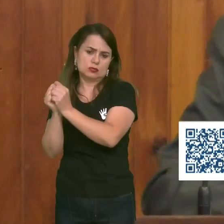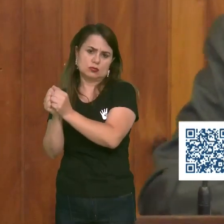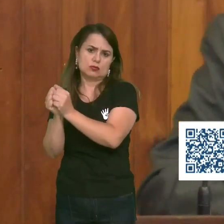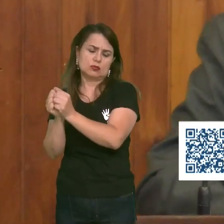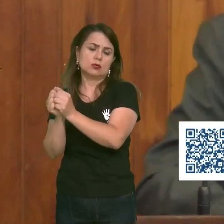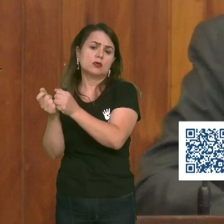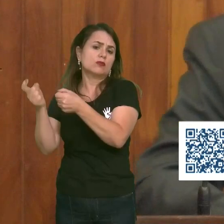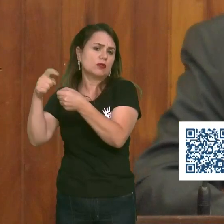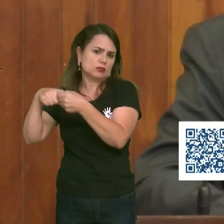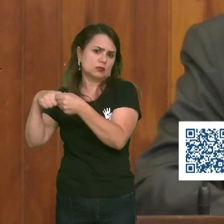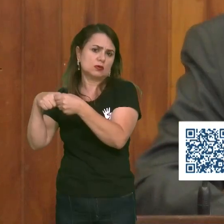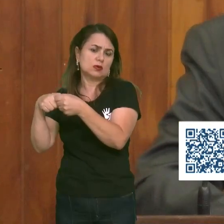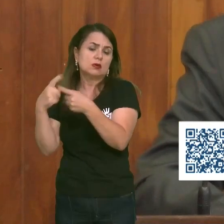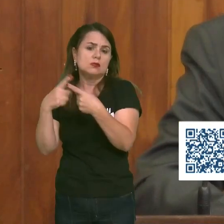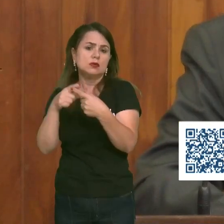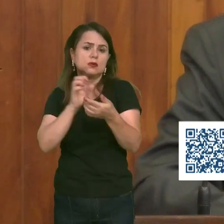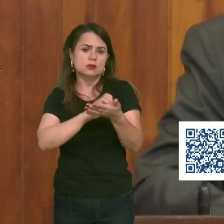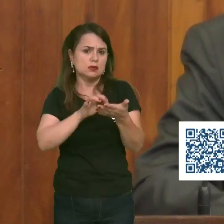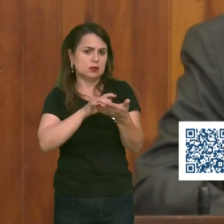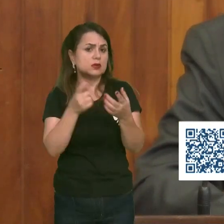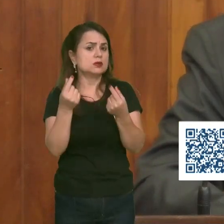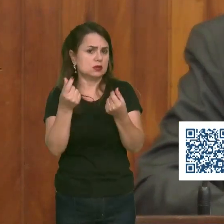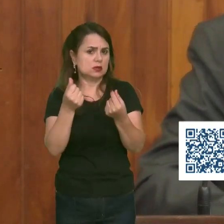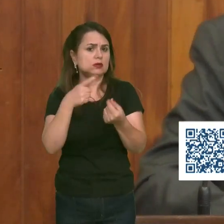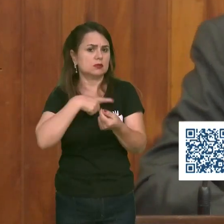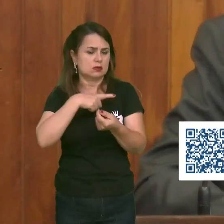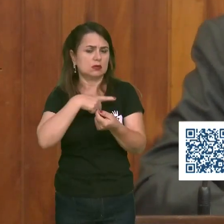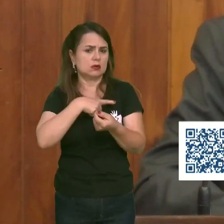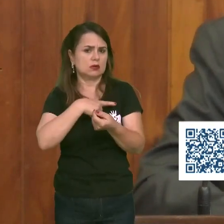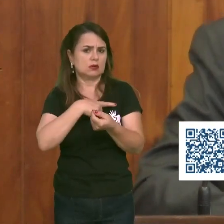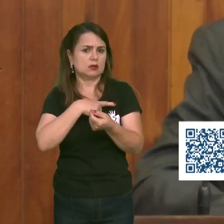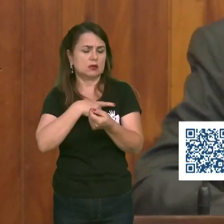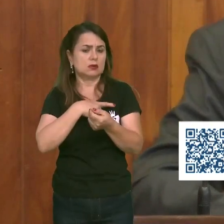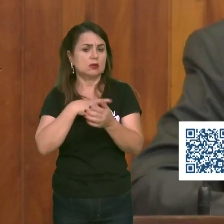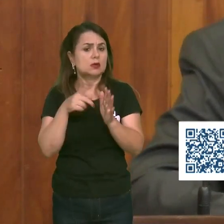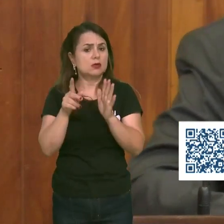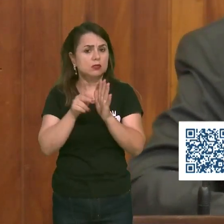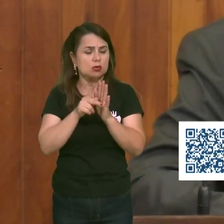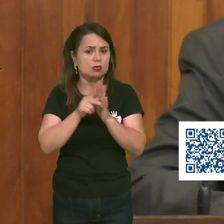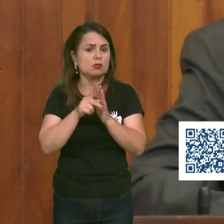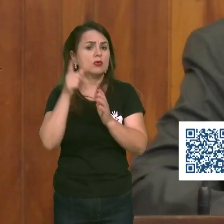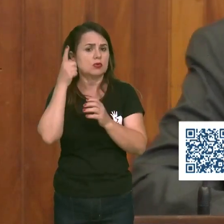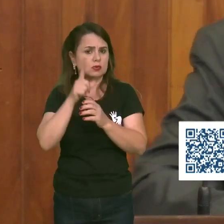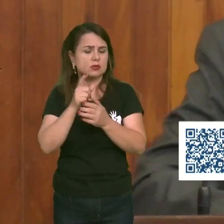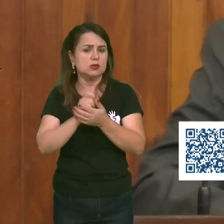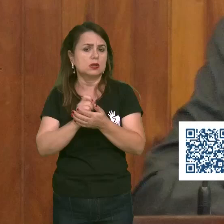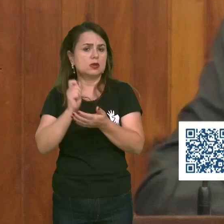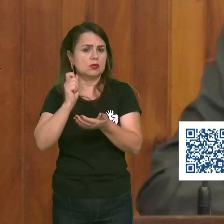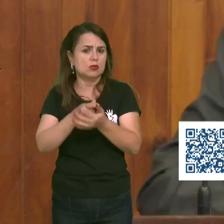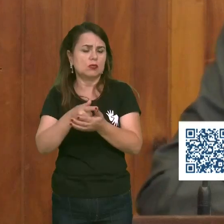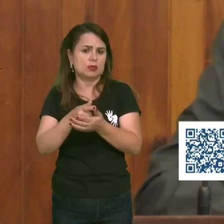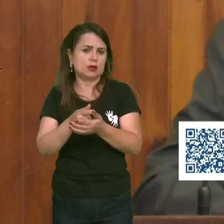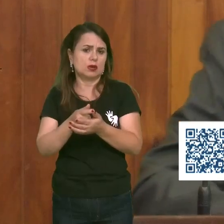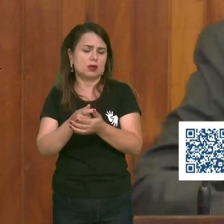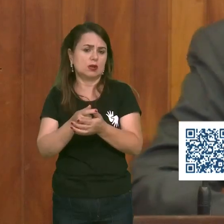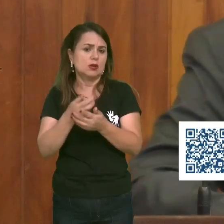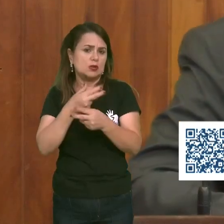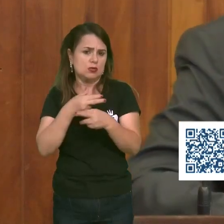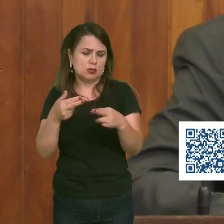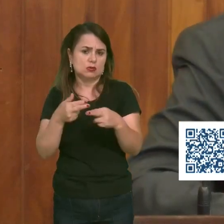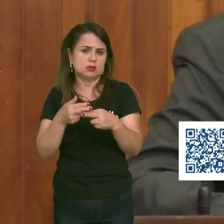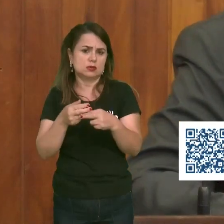tem recurso para isso para estar adquirindo passagem adquirindo